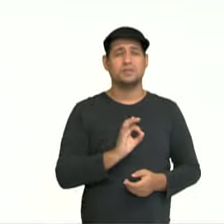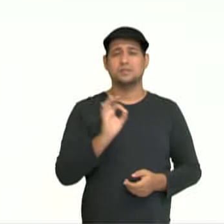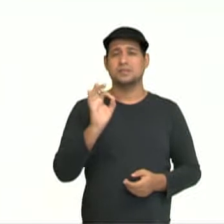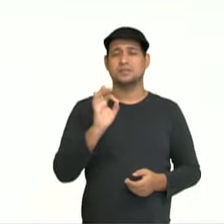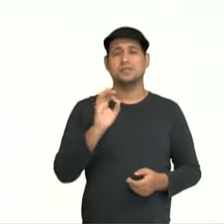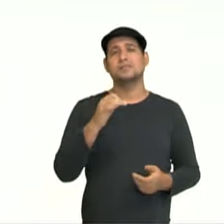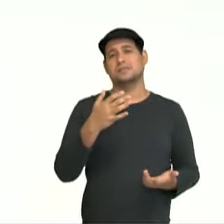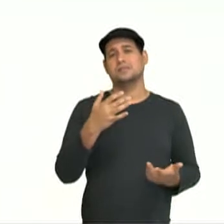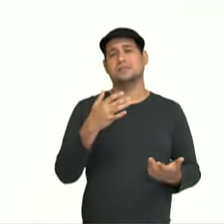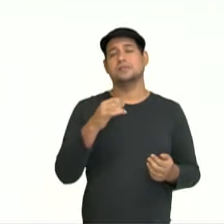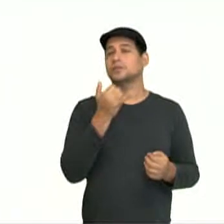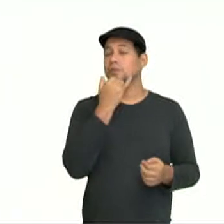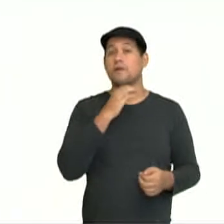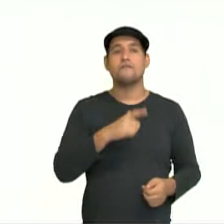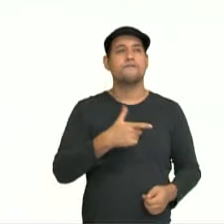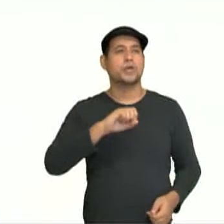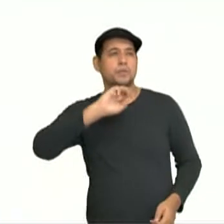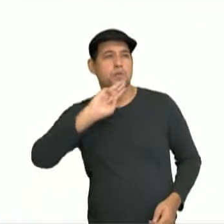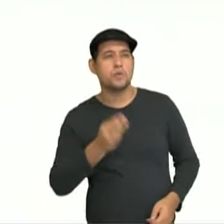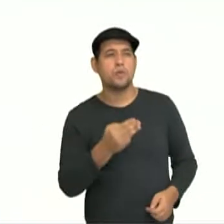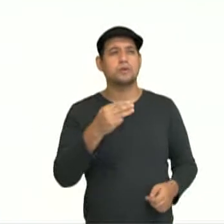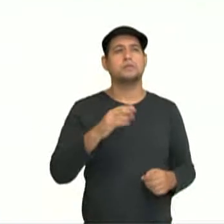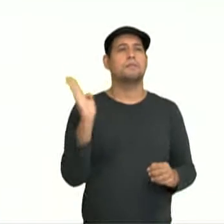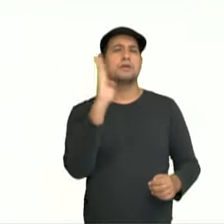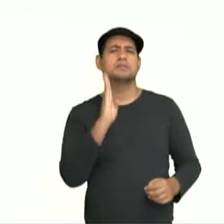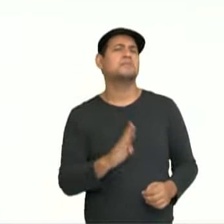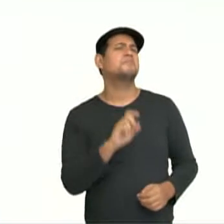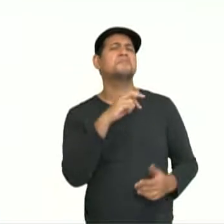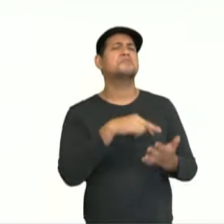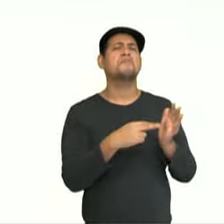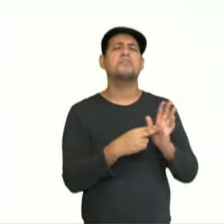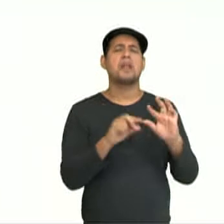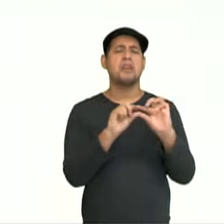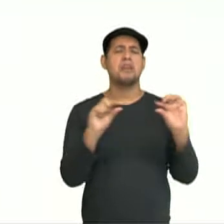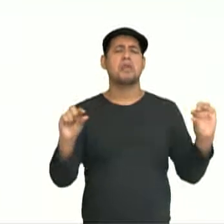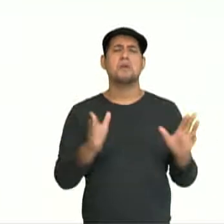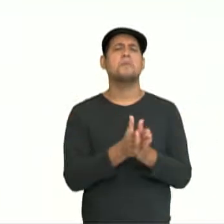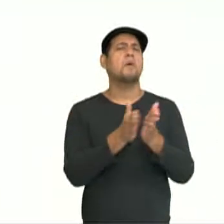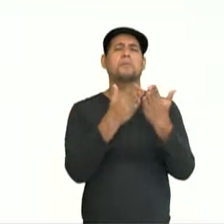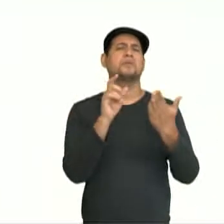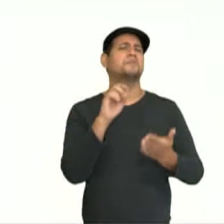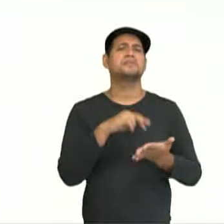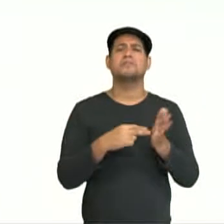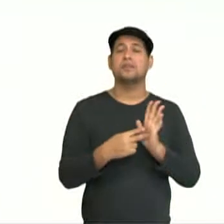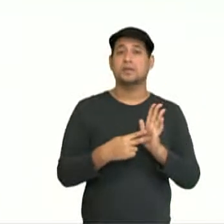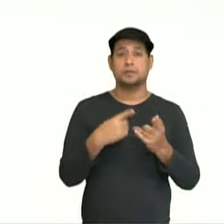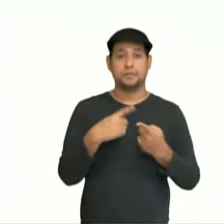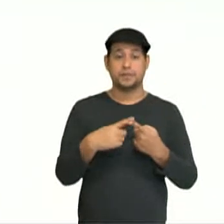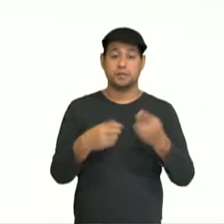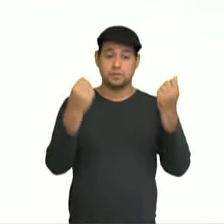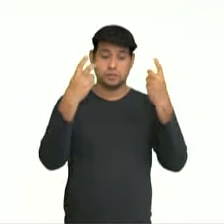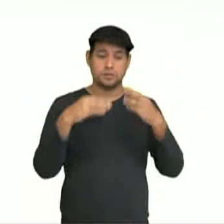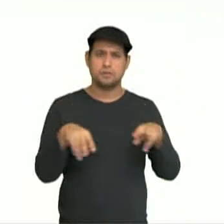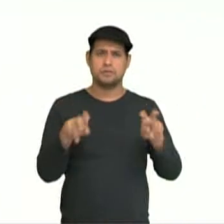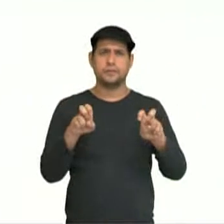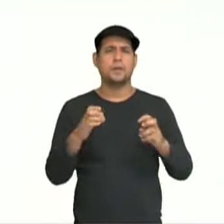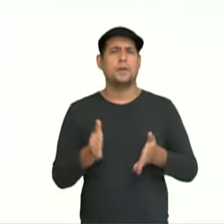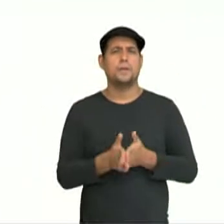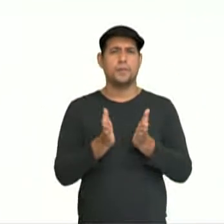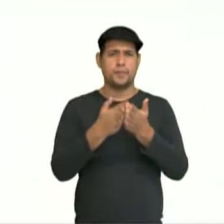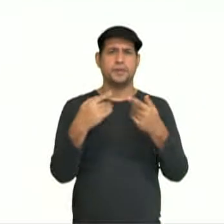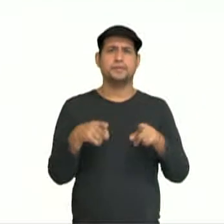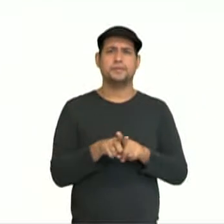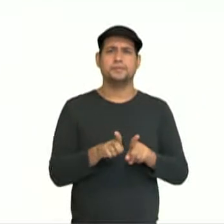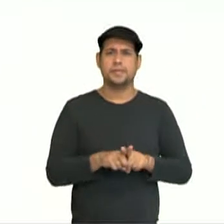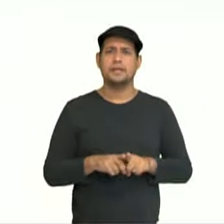gente obviamente lê linha da pobreza. O que será isso, professora? Porque ao dimensionar o assunto pobreza,